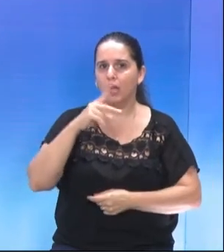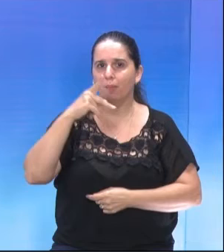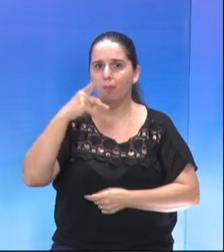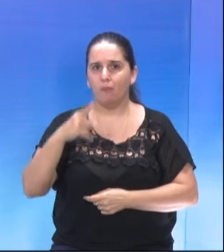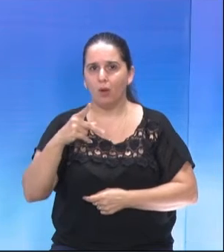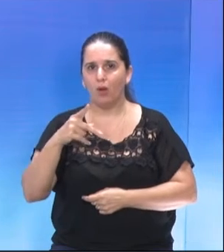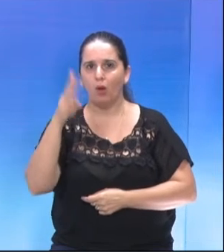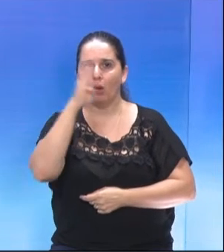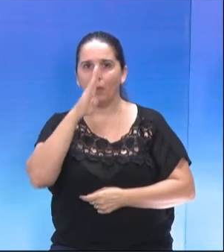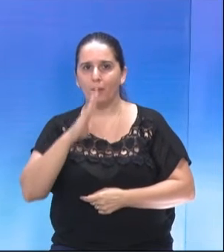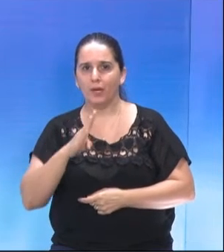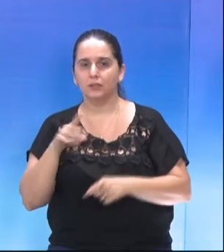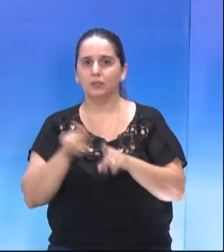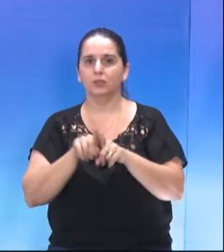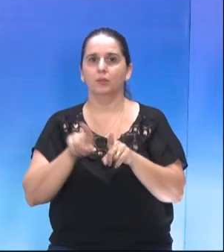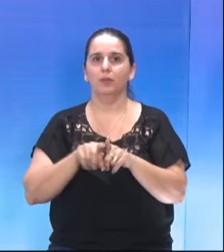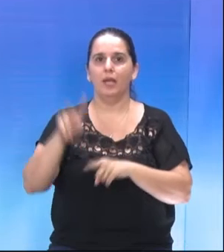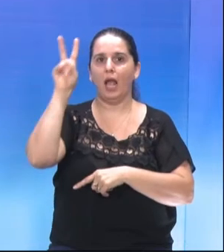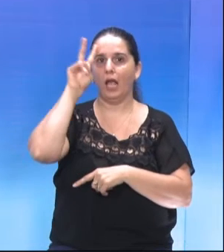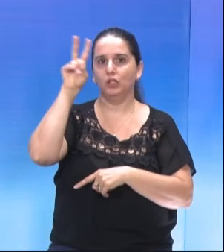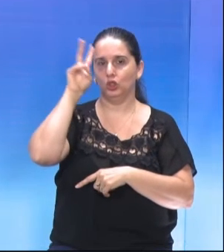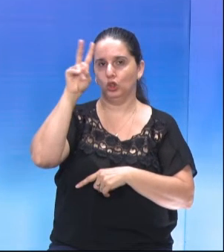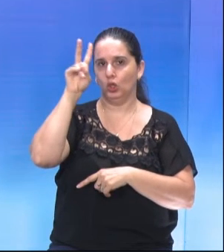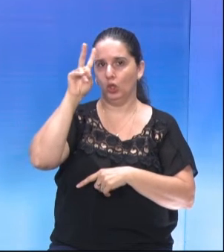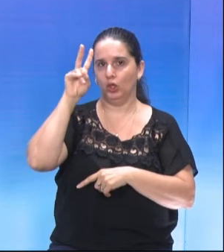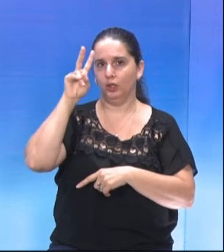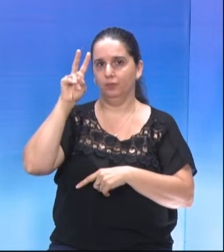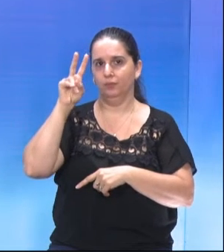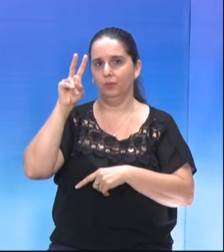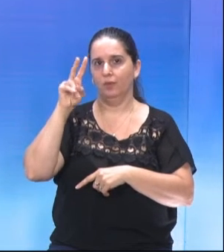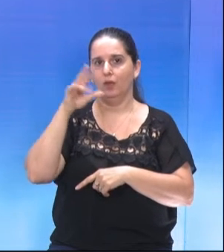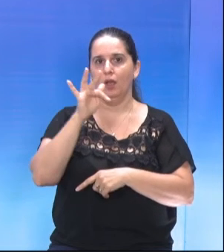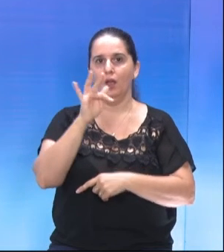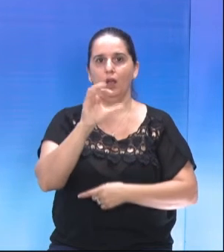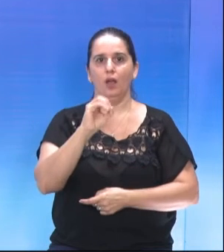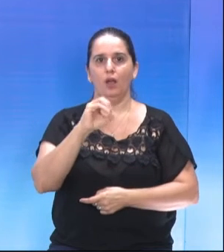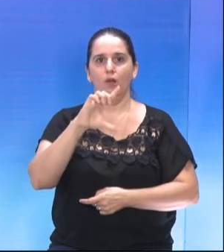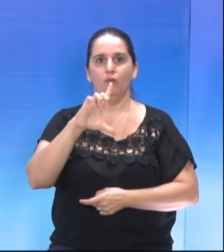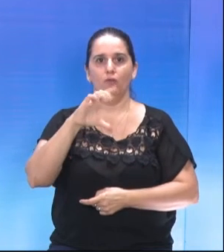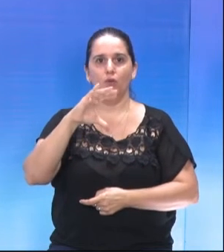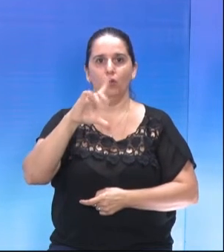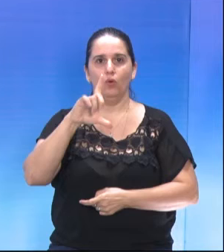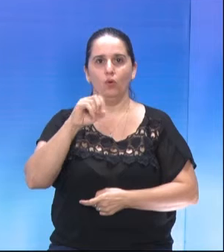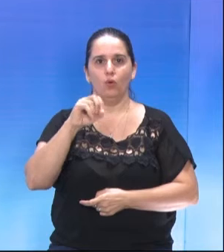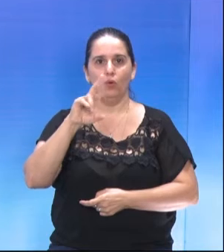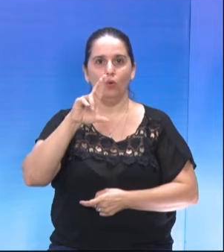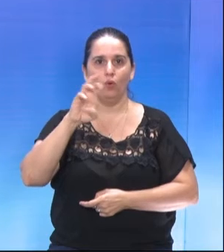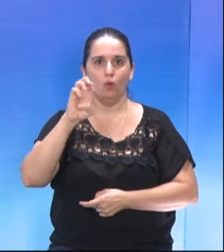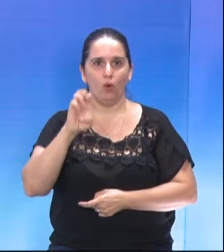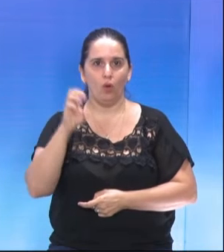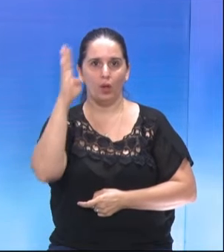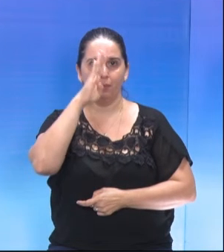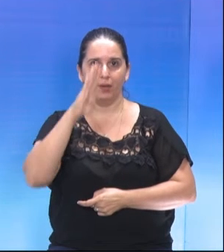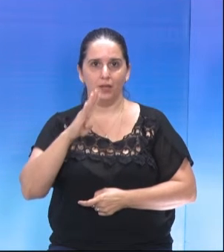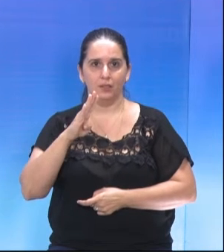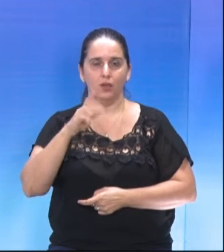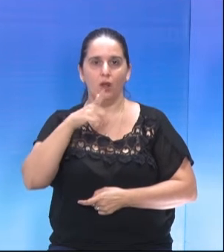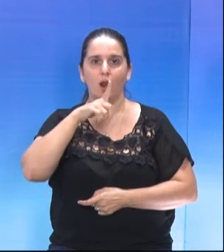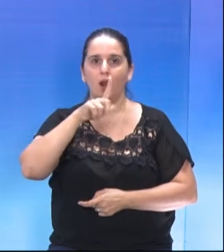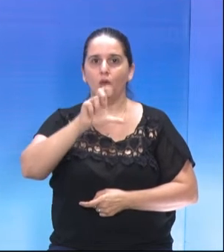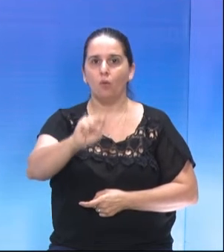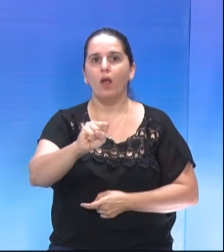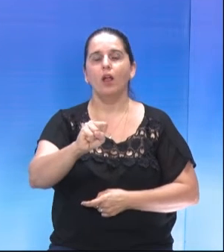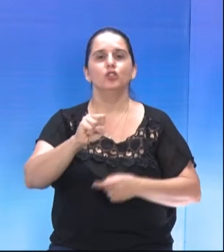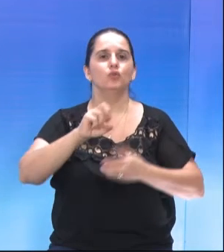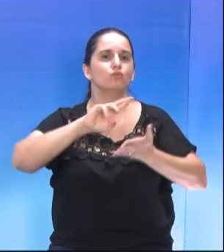contemporânea? Essa utilização de diversas linguagens artísticas. Então, outro fato importante que a gente precisa